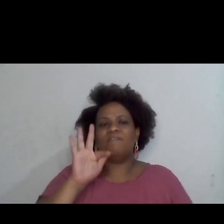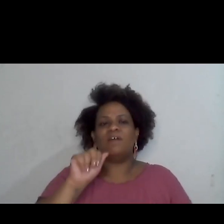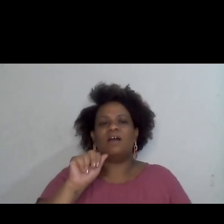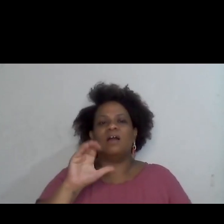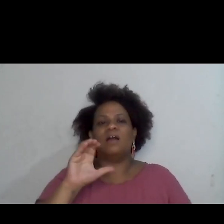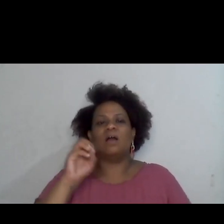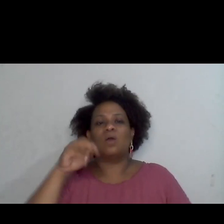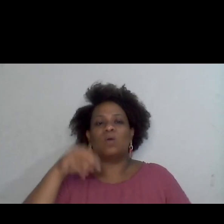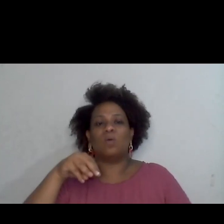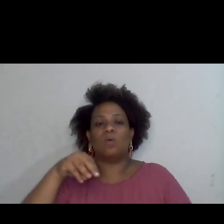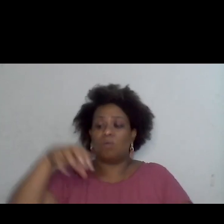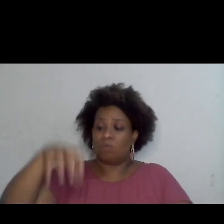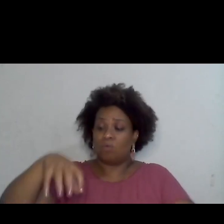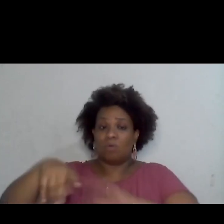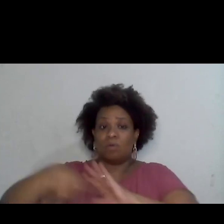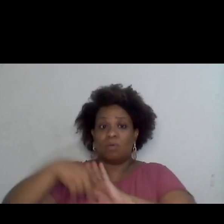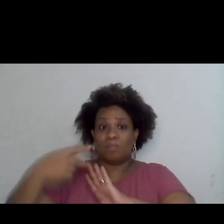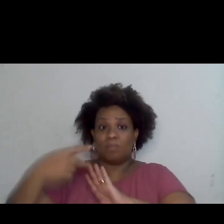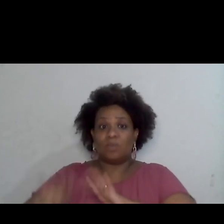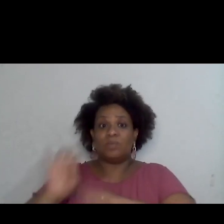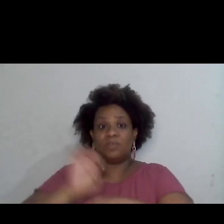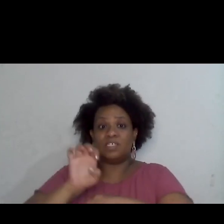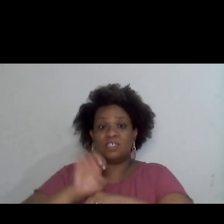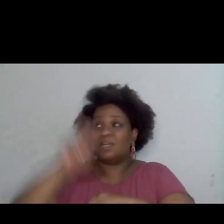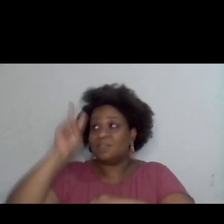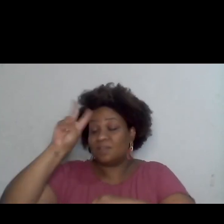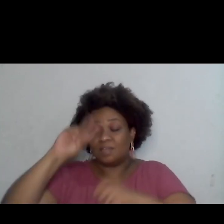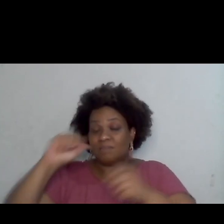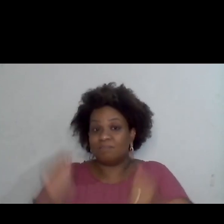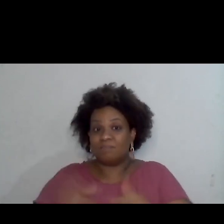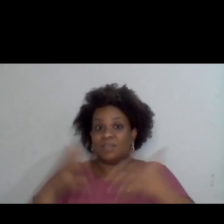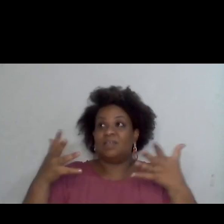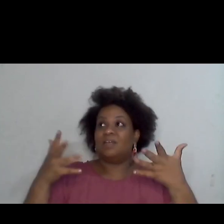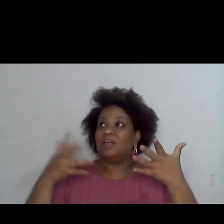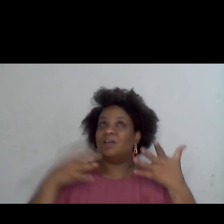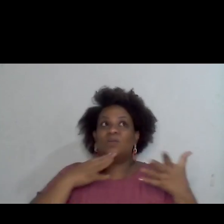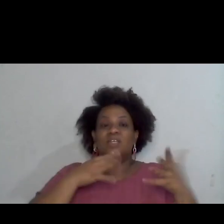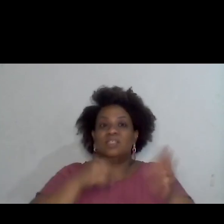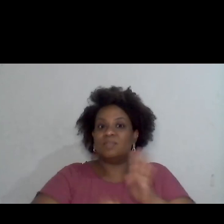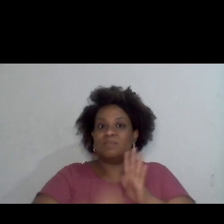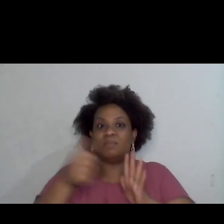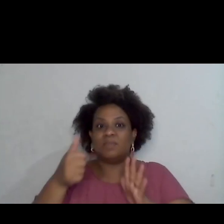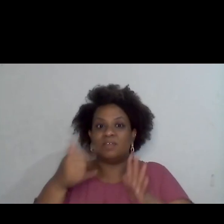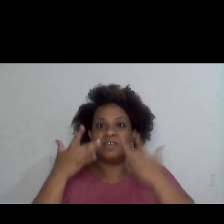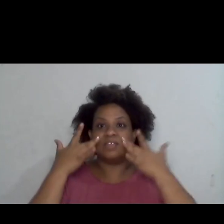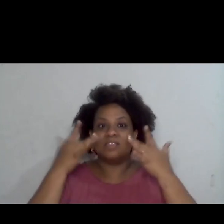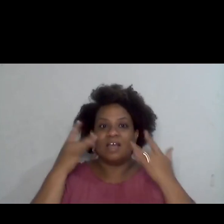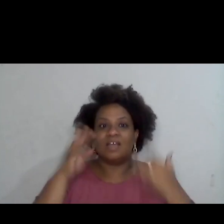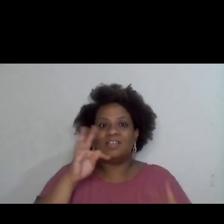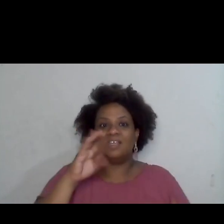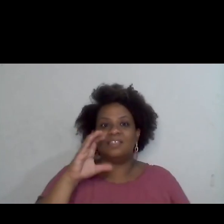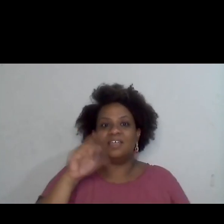cultural do Estado. Eu lembro como foi mágico conhecer o Teatro Castro Alves pela primeira vez por dentro daquele